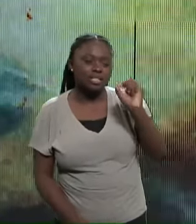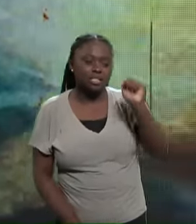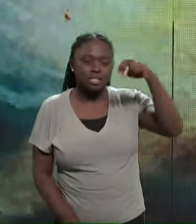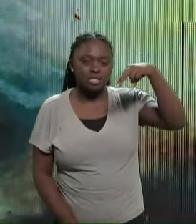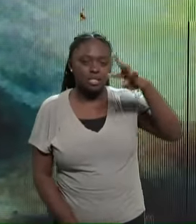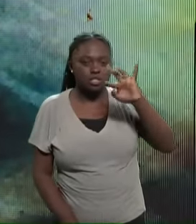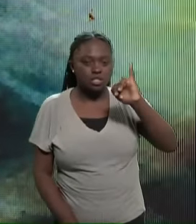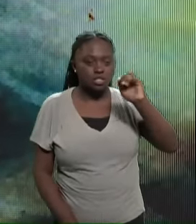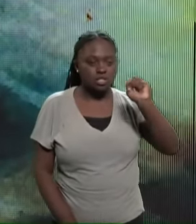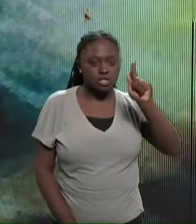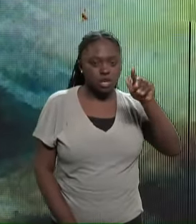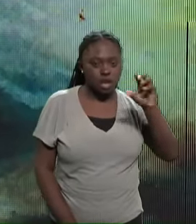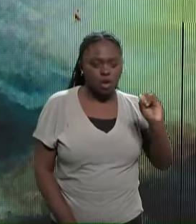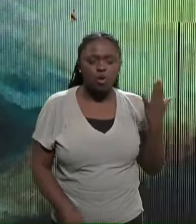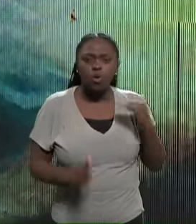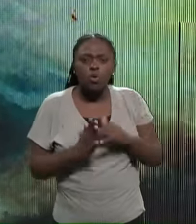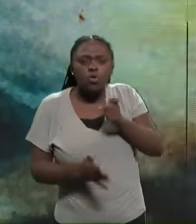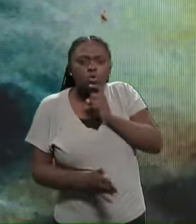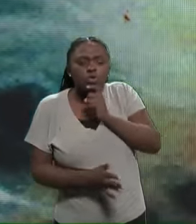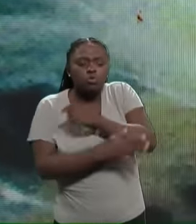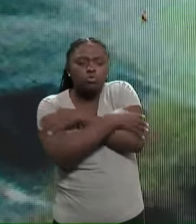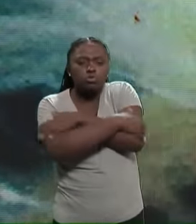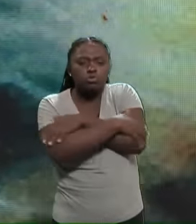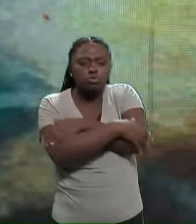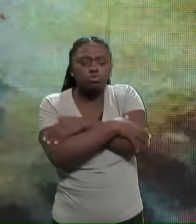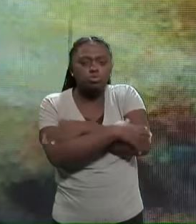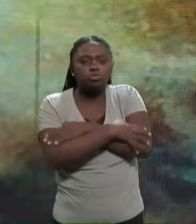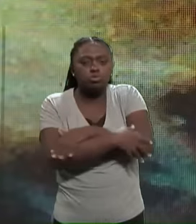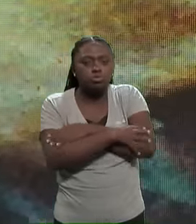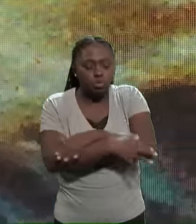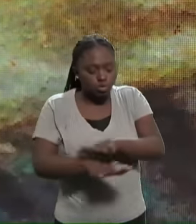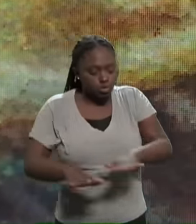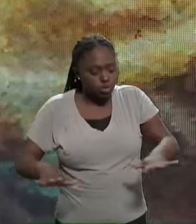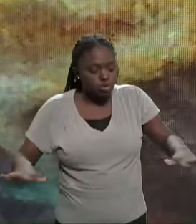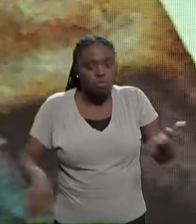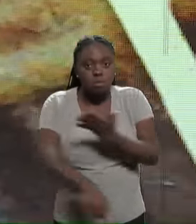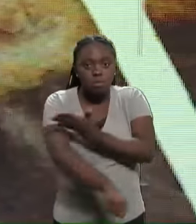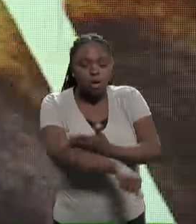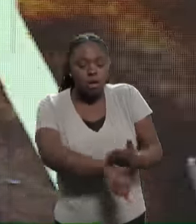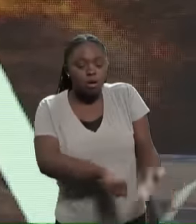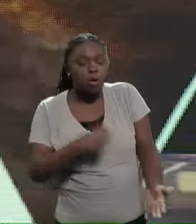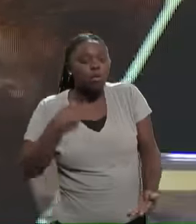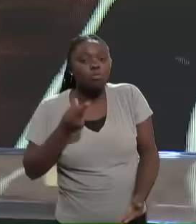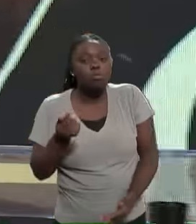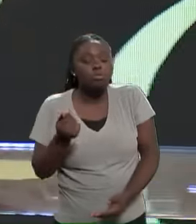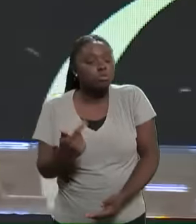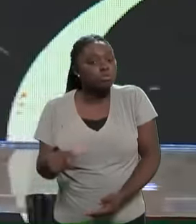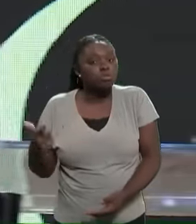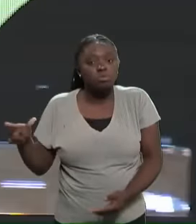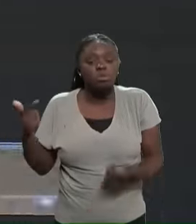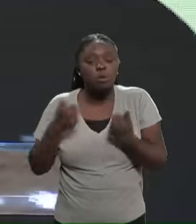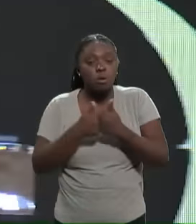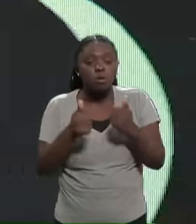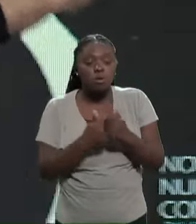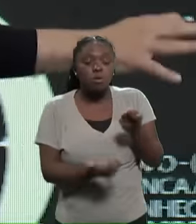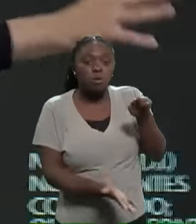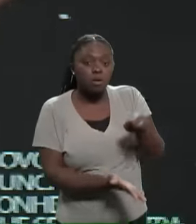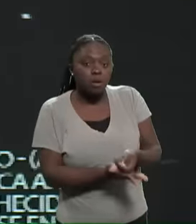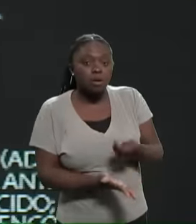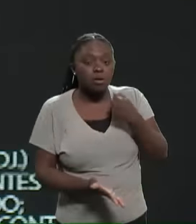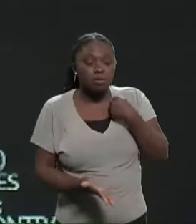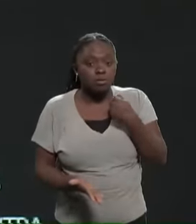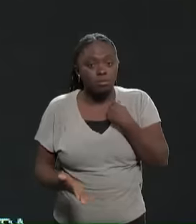gelo, todo branco. E eu me fui andando porque eu não tinha dinheiro para pagar ônibus. Eu guardava o dinheiro do ônibus para colocar de